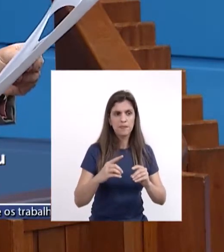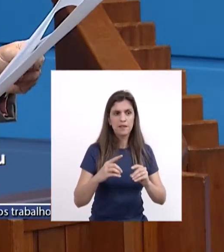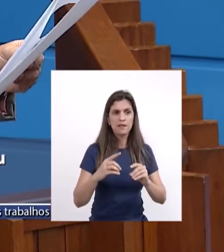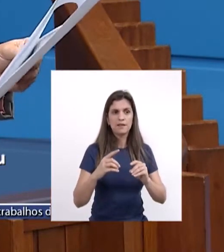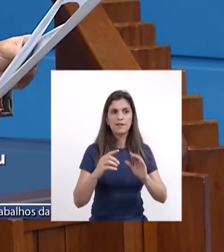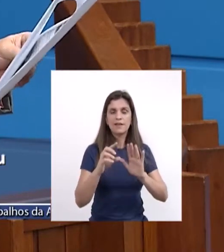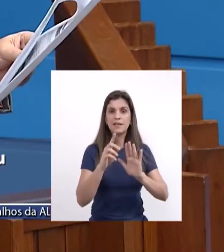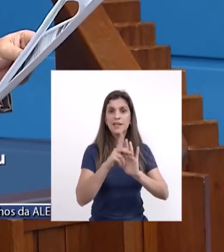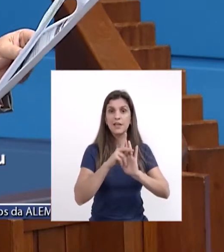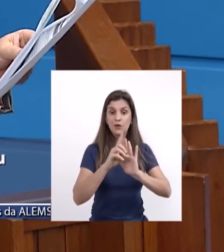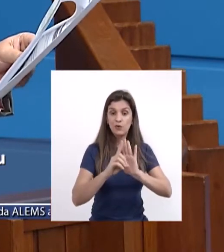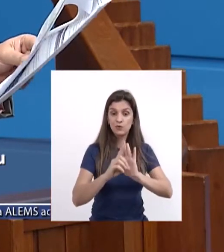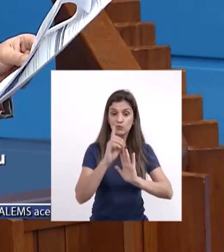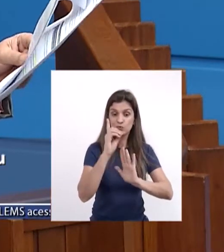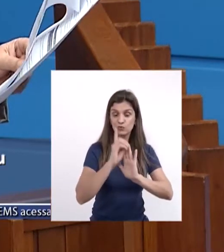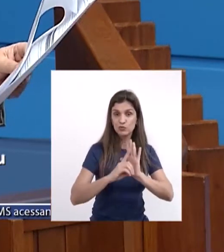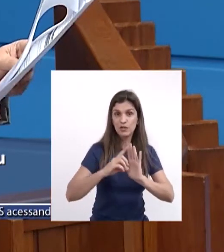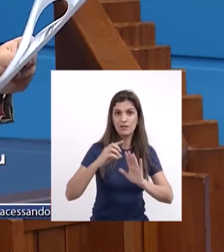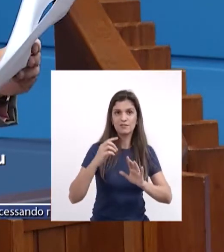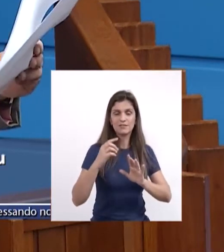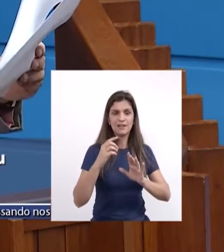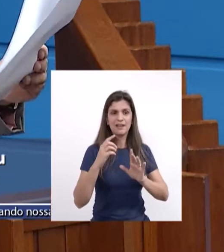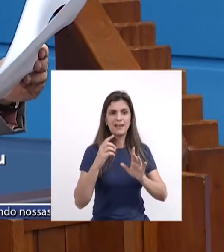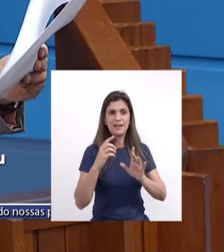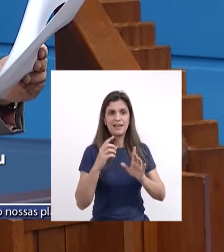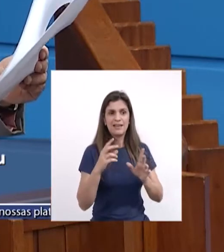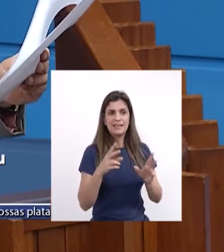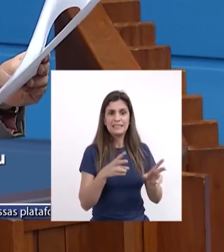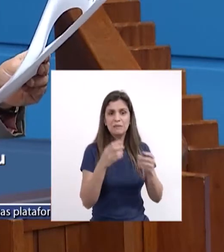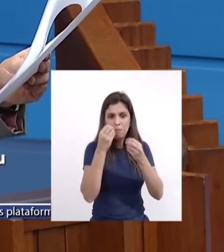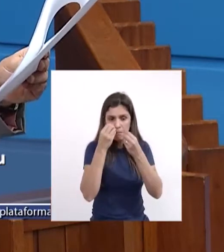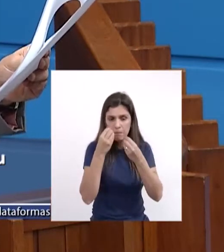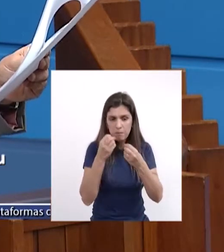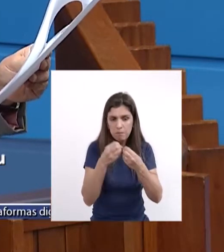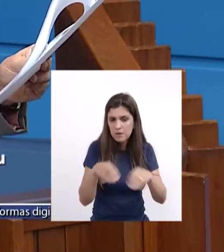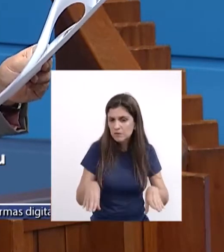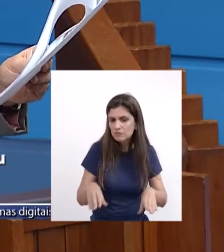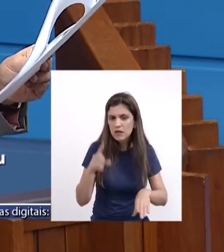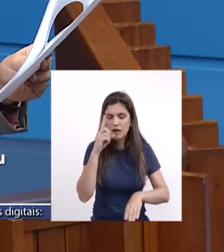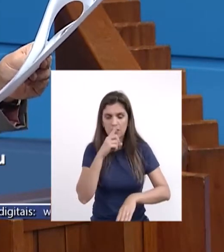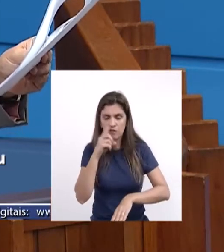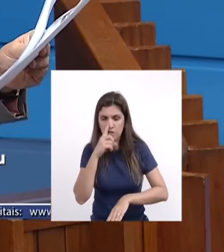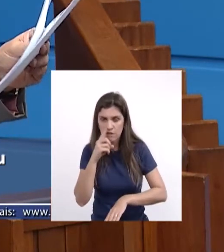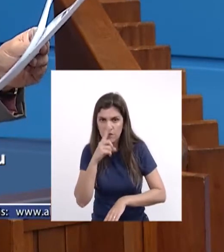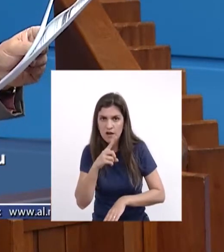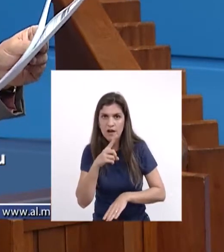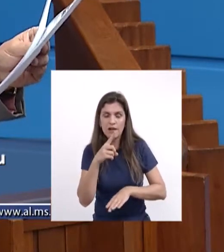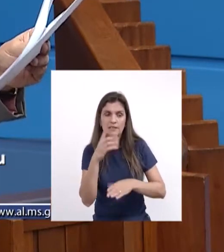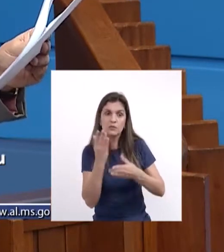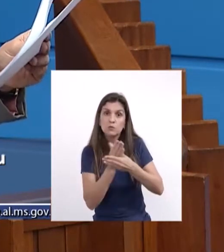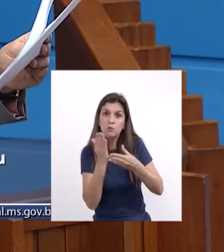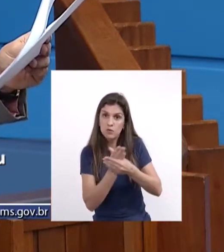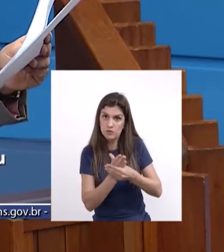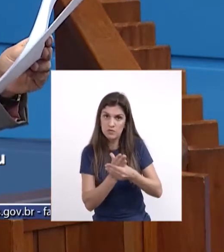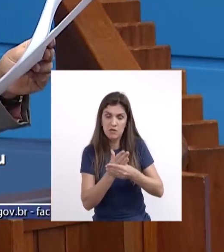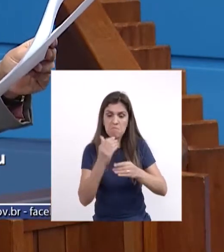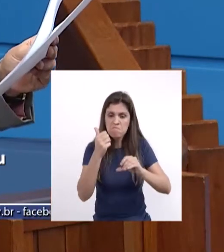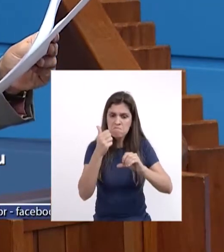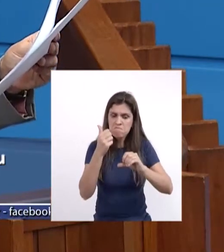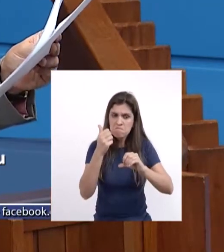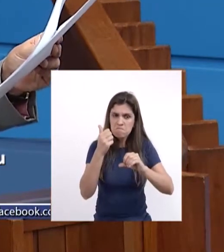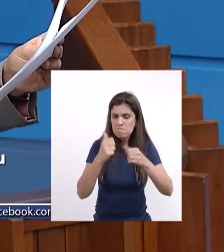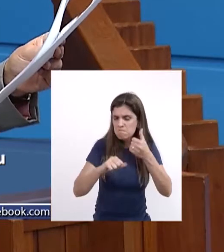direito e o perigo de dano ou o risco ao resultado útil do processo. Do caso em análise, não